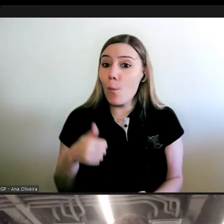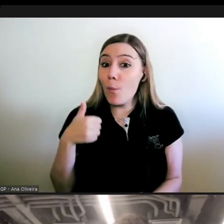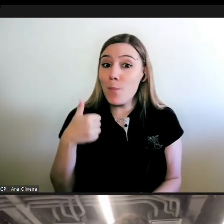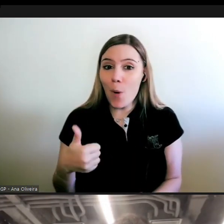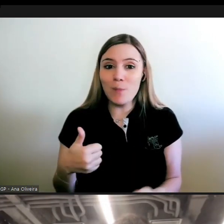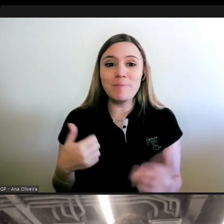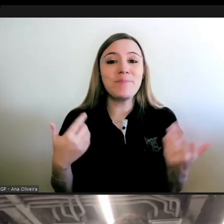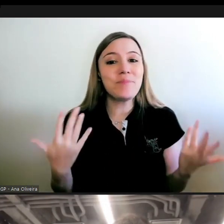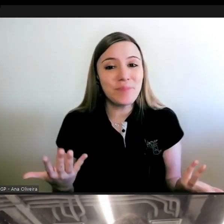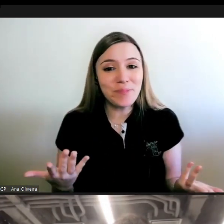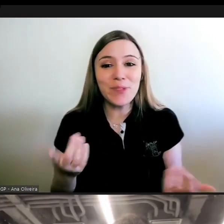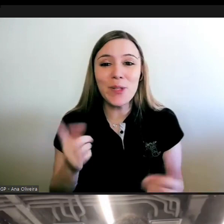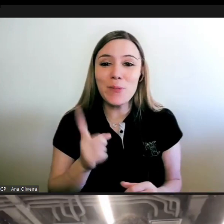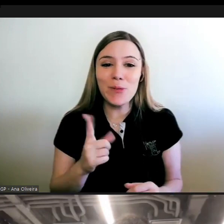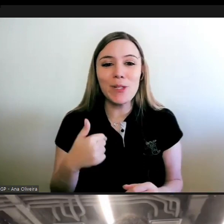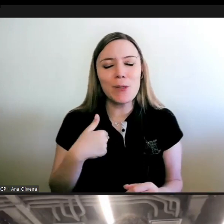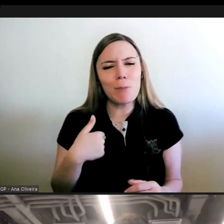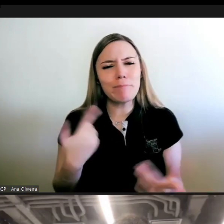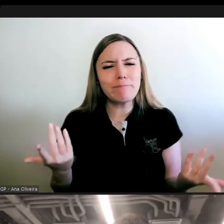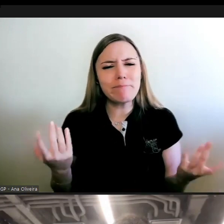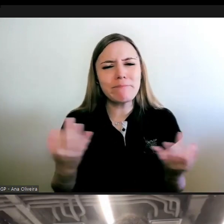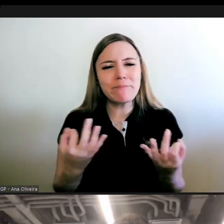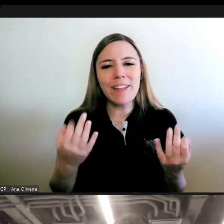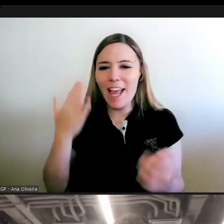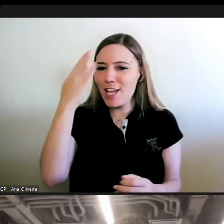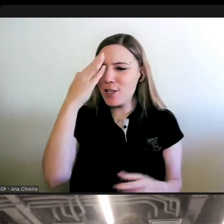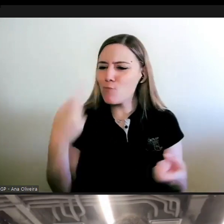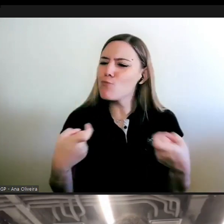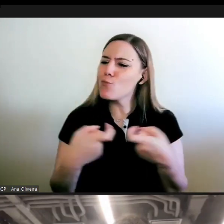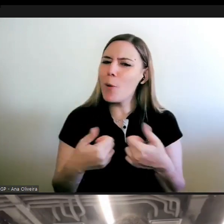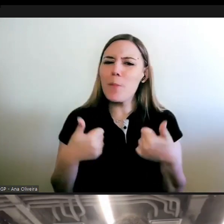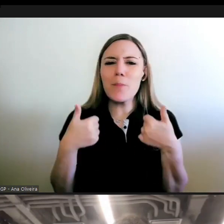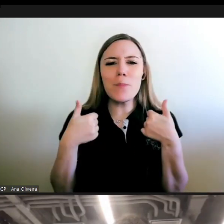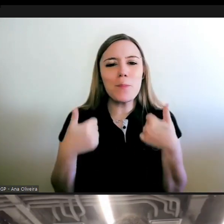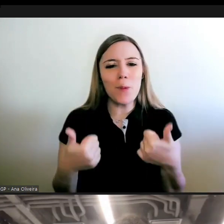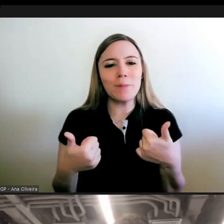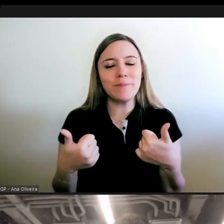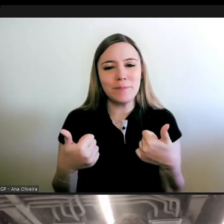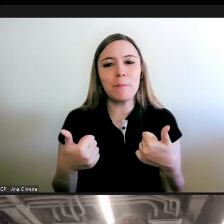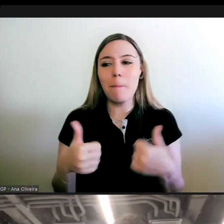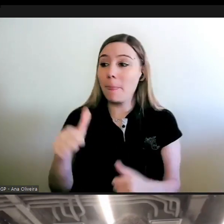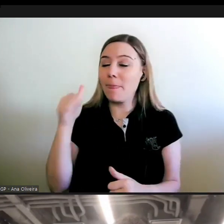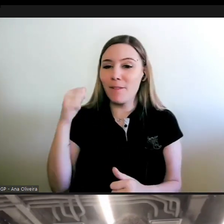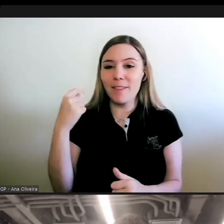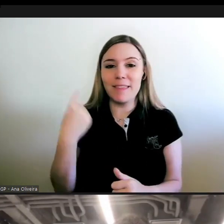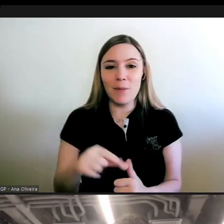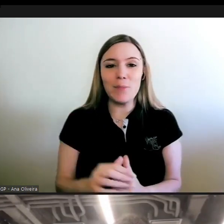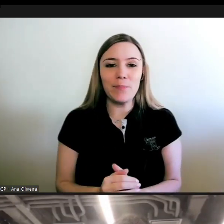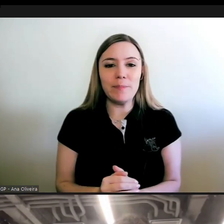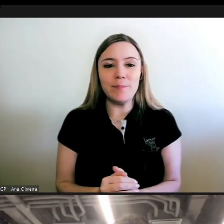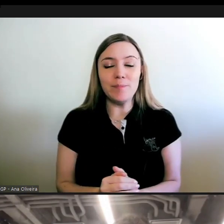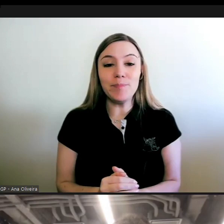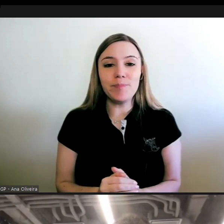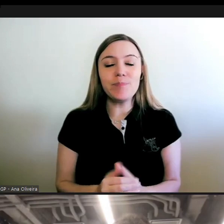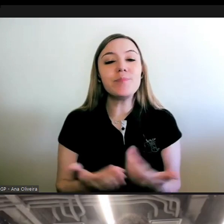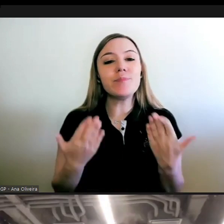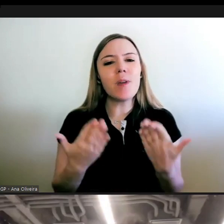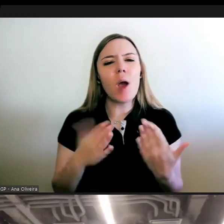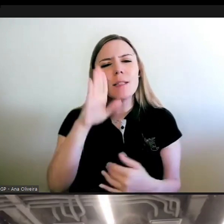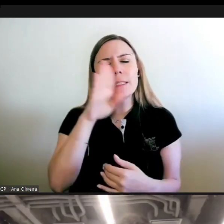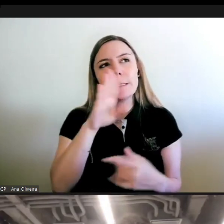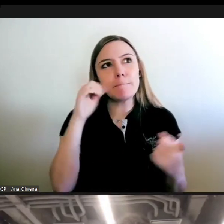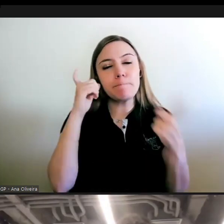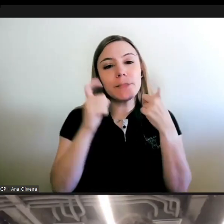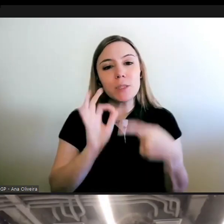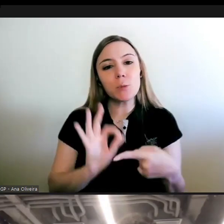portanto não quis deixar, achei que era muito adequado ter de facto aqui este fundo. Indo agora ao concreto,